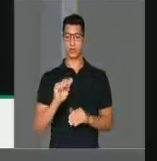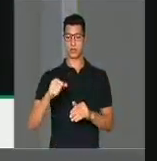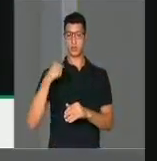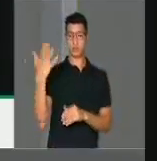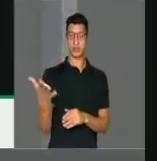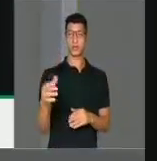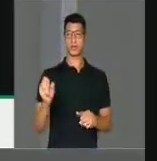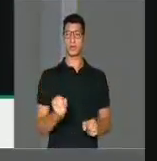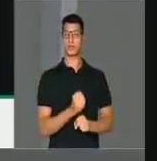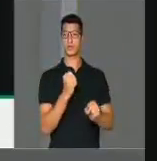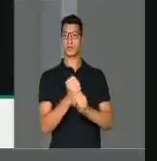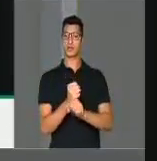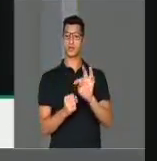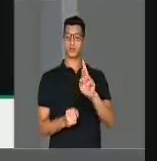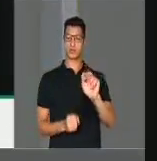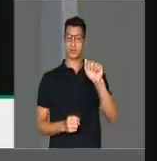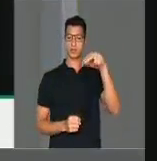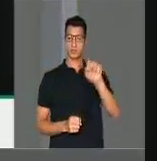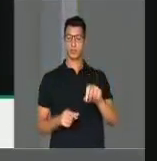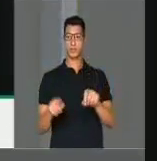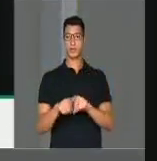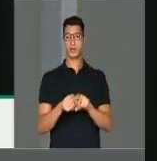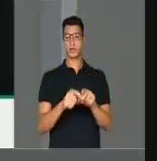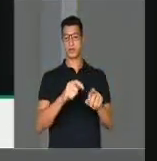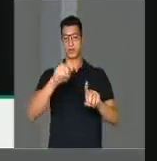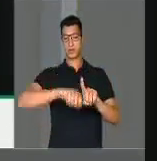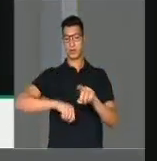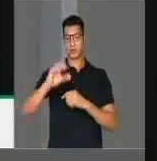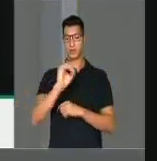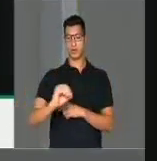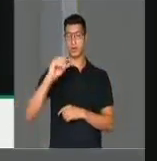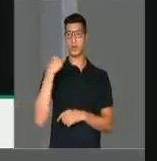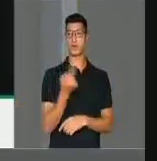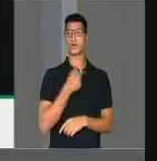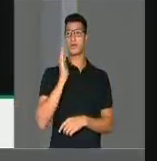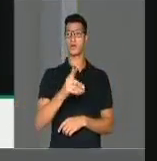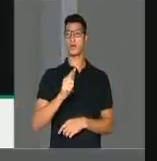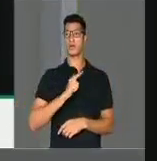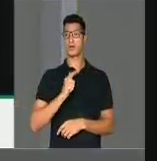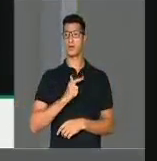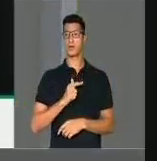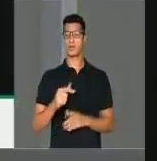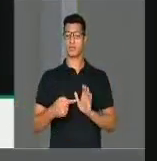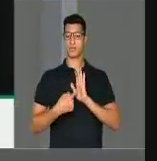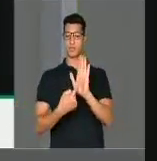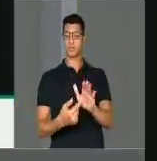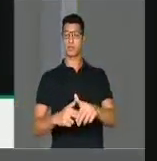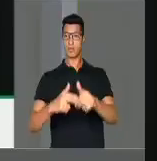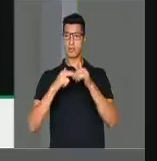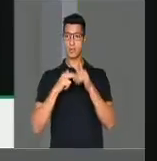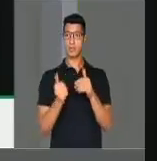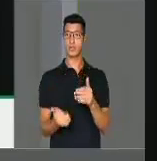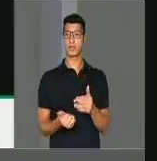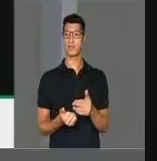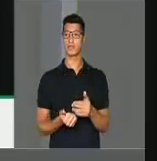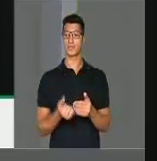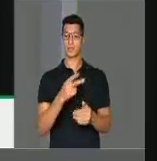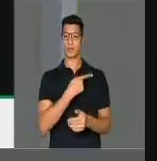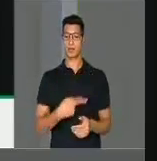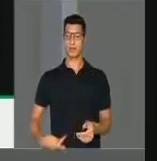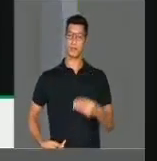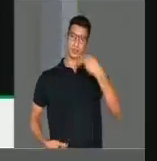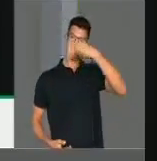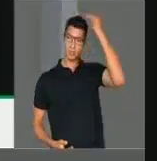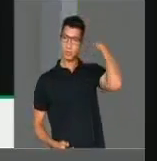comissão externa que acompanha essas obras da Transnordestina, e durante esse mês de outubro nós já teremos uma sinalização através